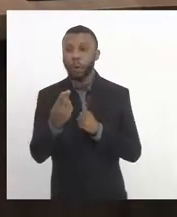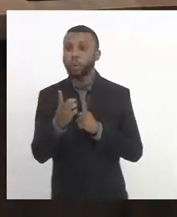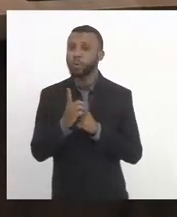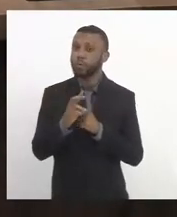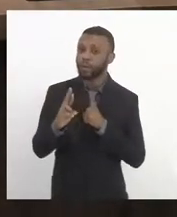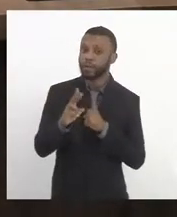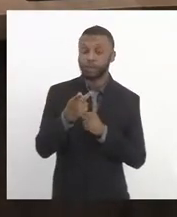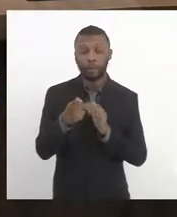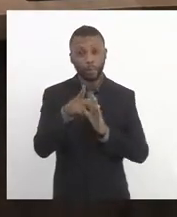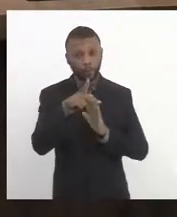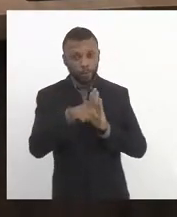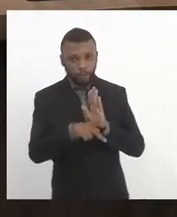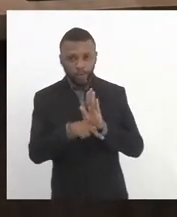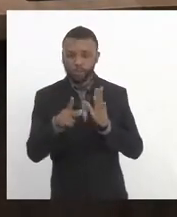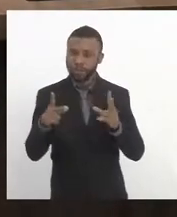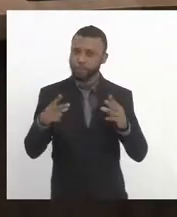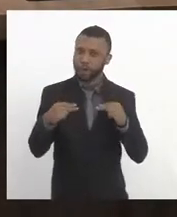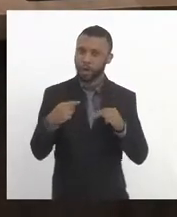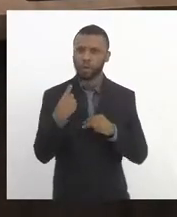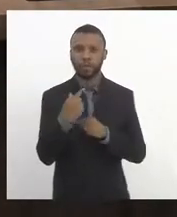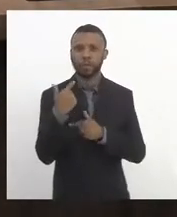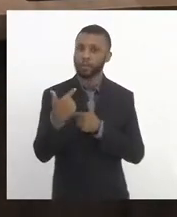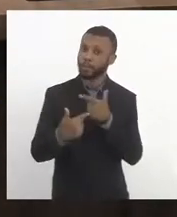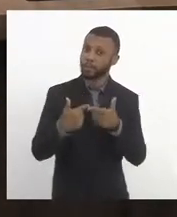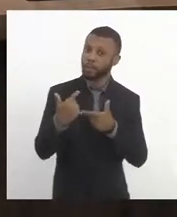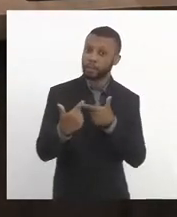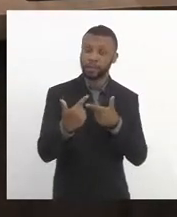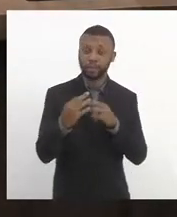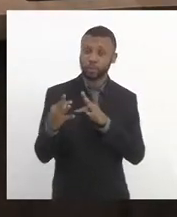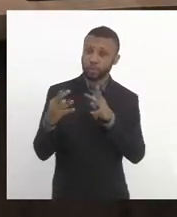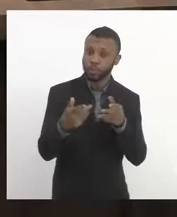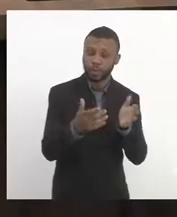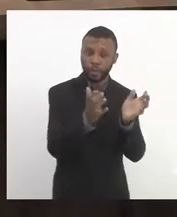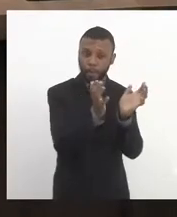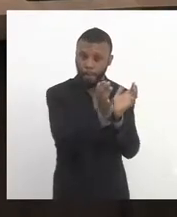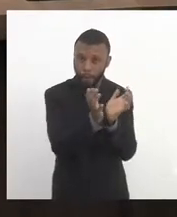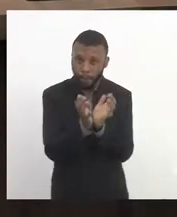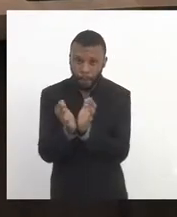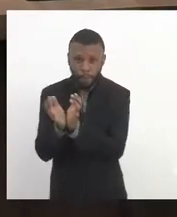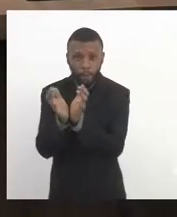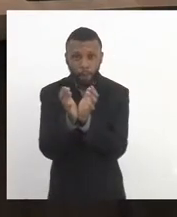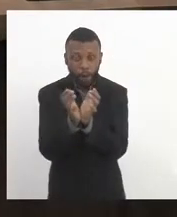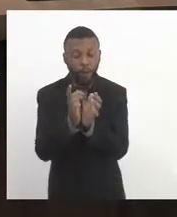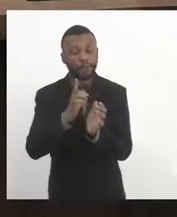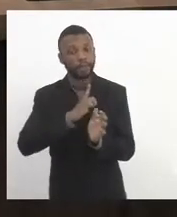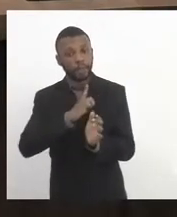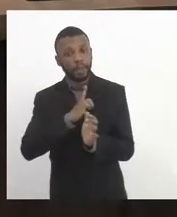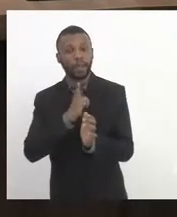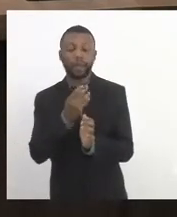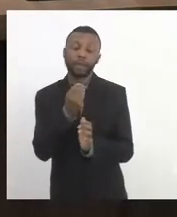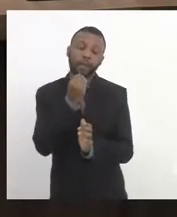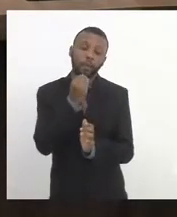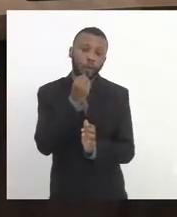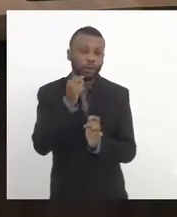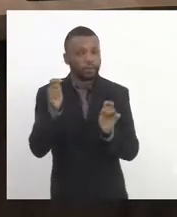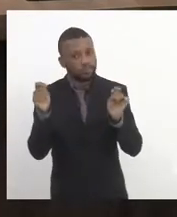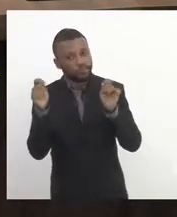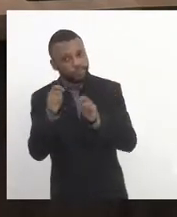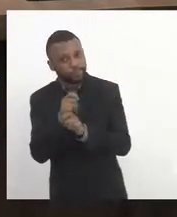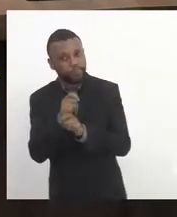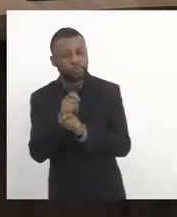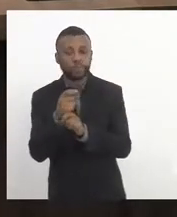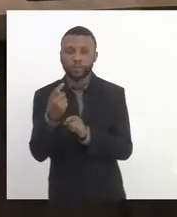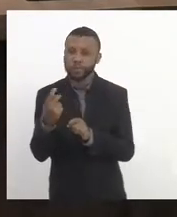projeto é meritório, senhor presidente. A gente tem trabalhado para que em todas as categorias do Estado do Rio de Janeiro a gente tenha a possibilidade